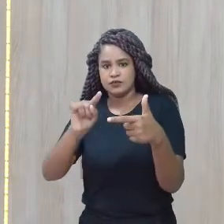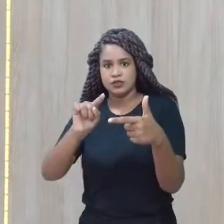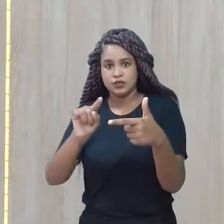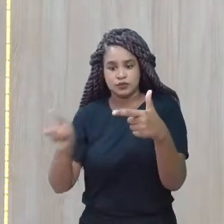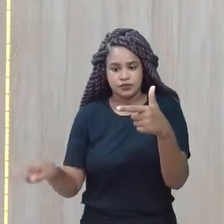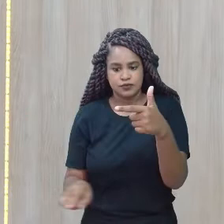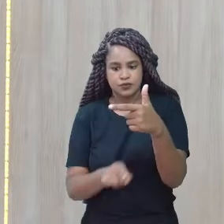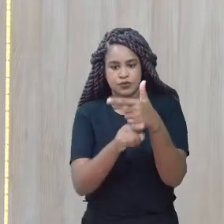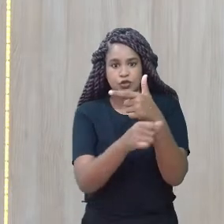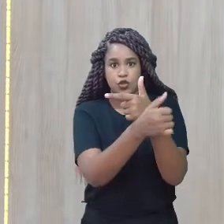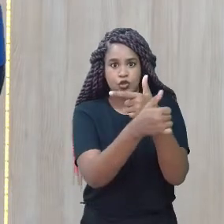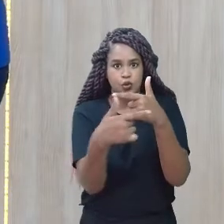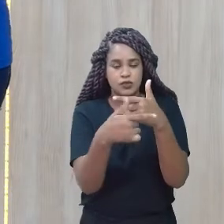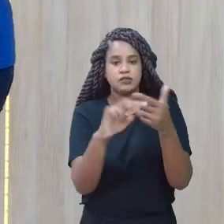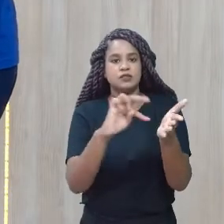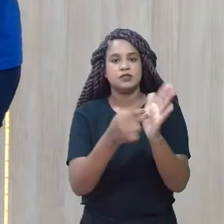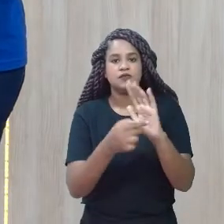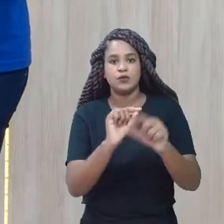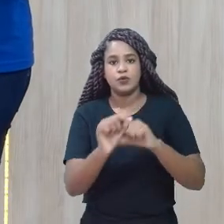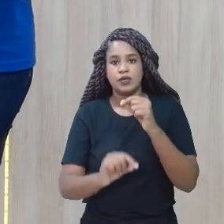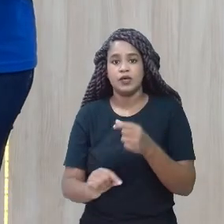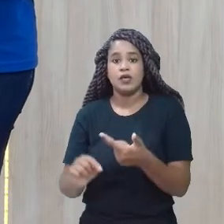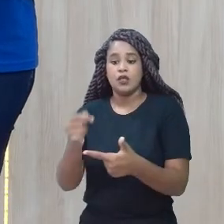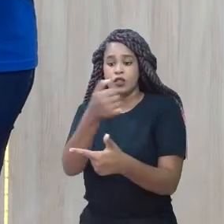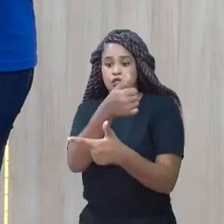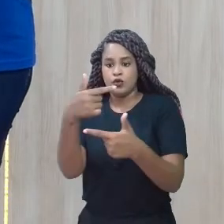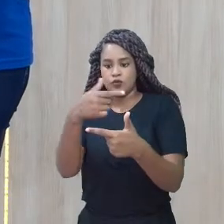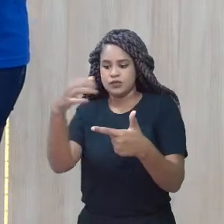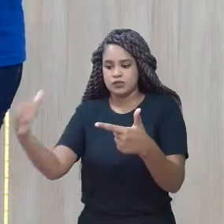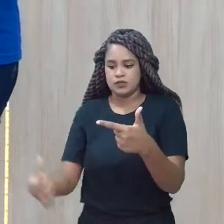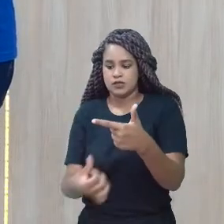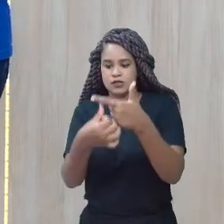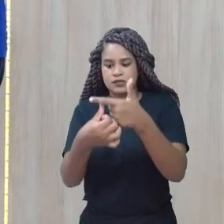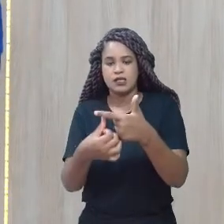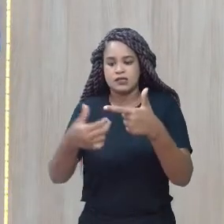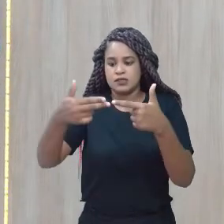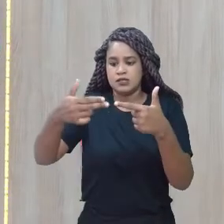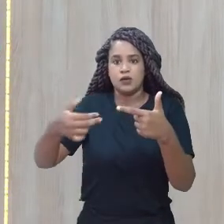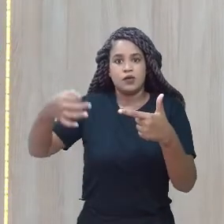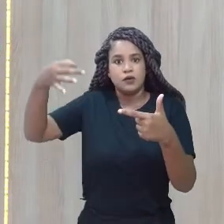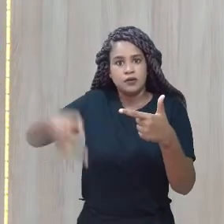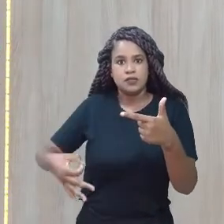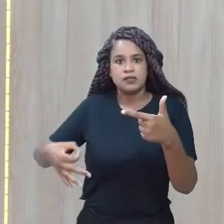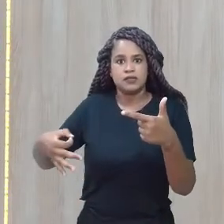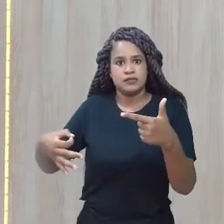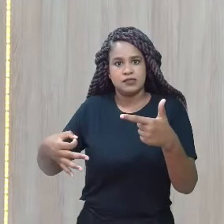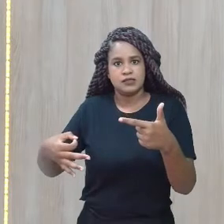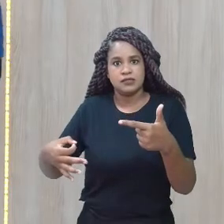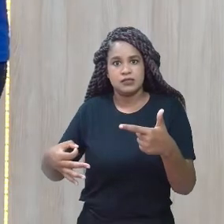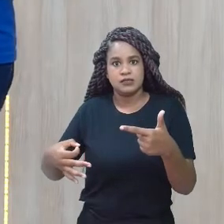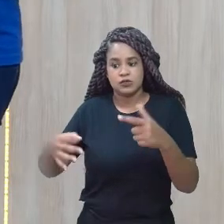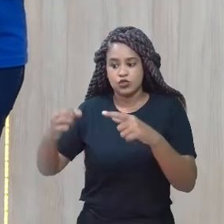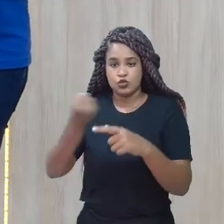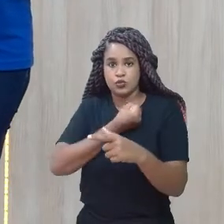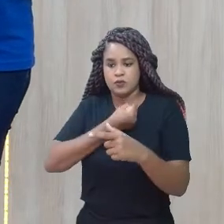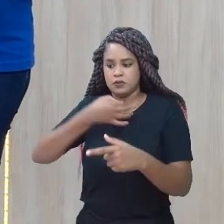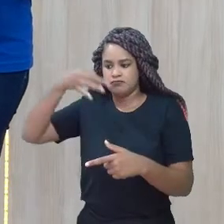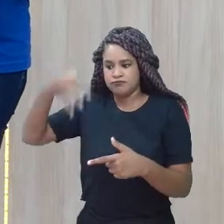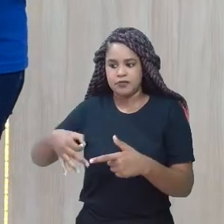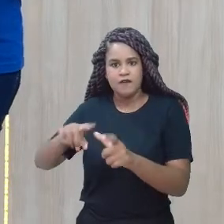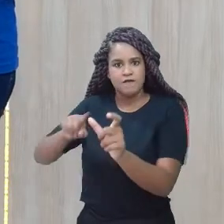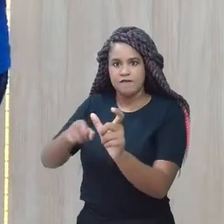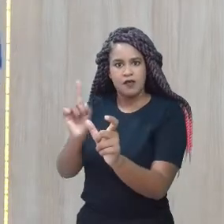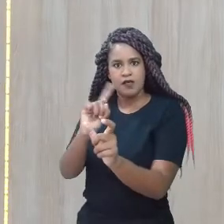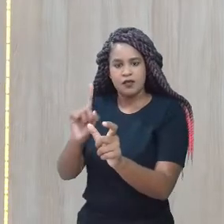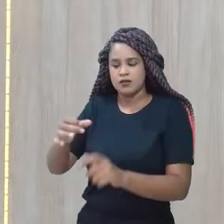divido o 12 por 6 e eu tenho um resultado exato. Então, a gente já começa a perceber esse ciclo aí que acontece nessa relação